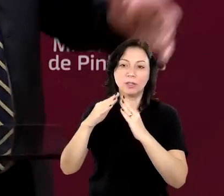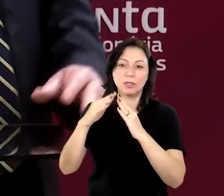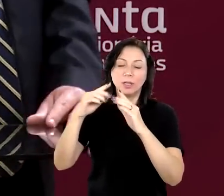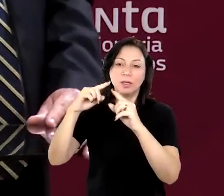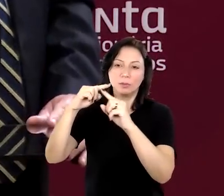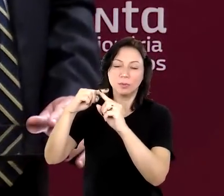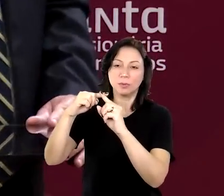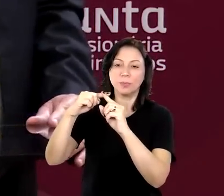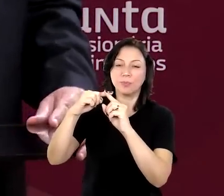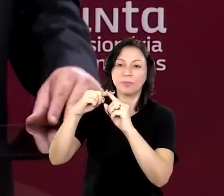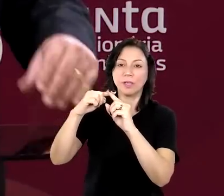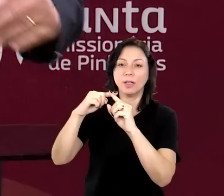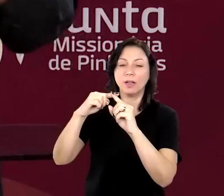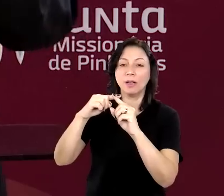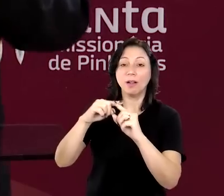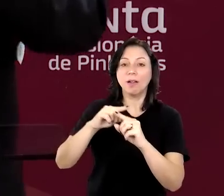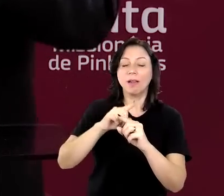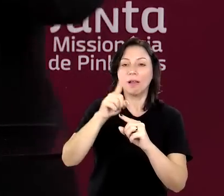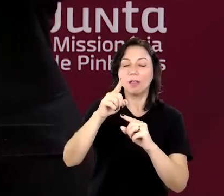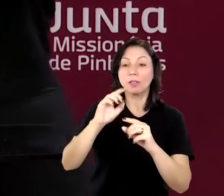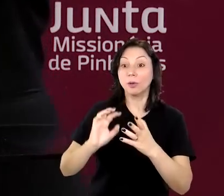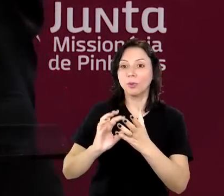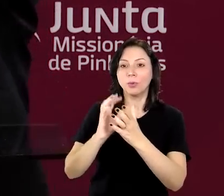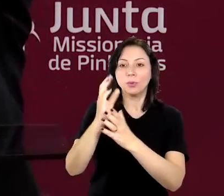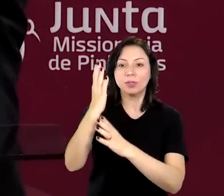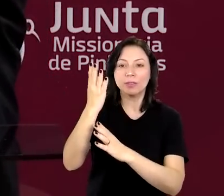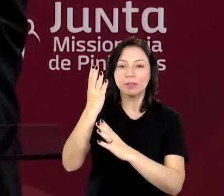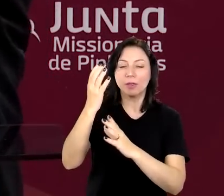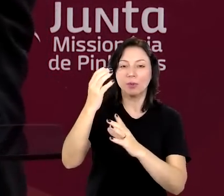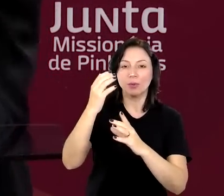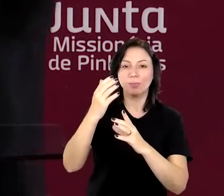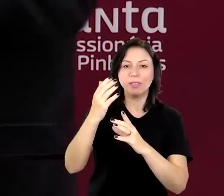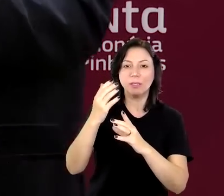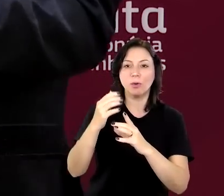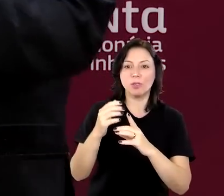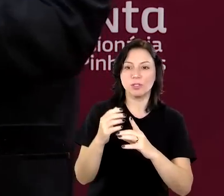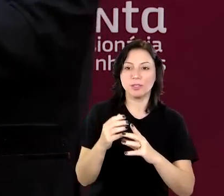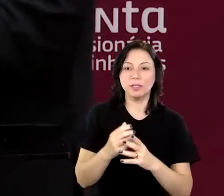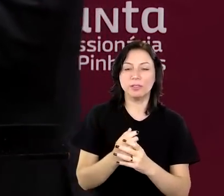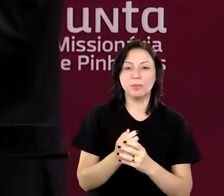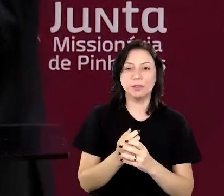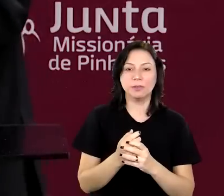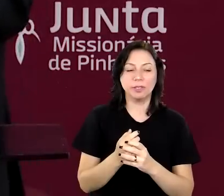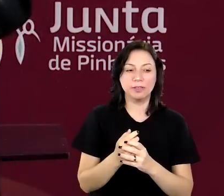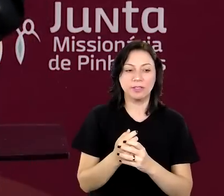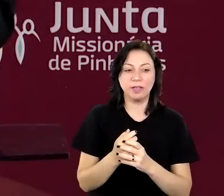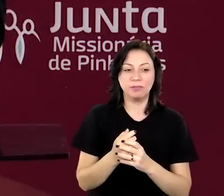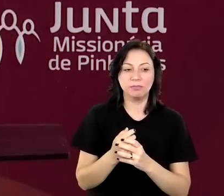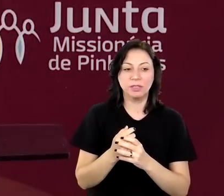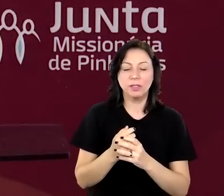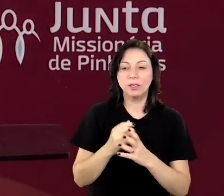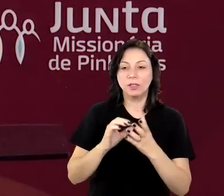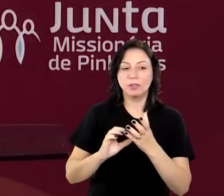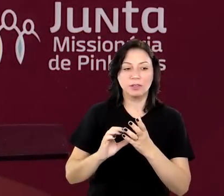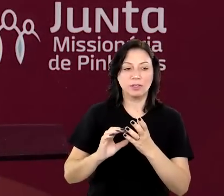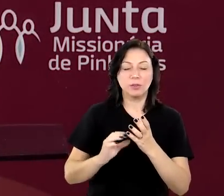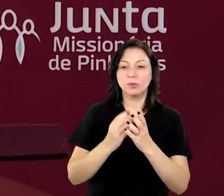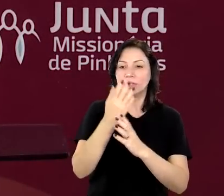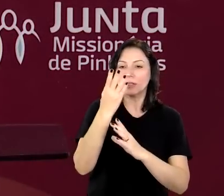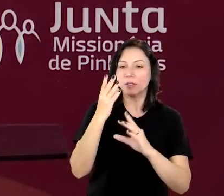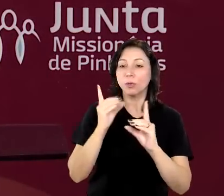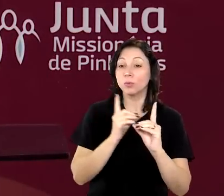ali aconteceu o Pentecostes. Você começa a relembrar esses personagens bíblicos, e você coloca, começa a colocar